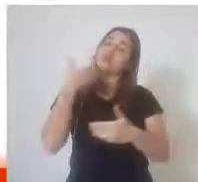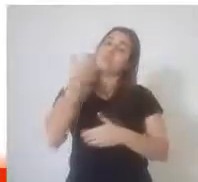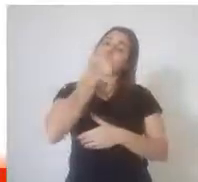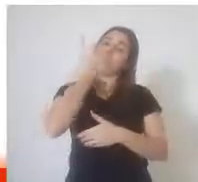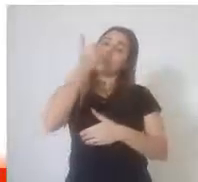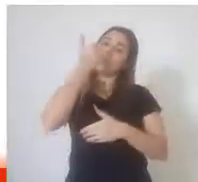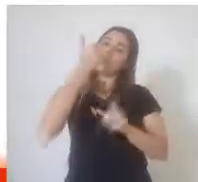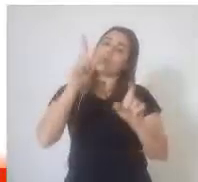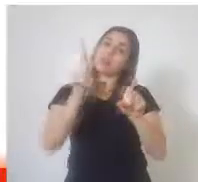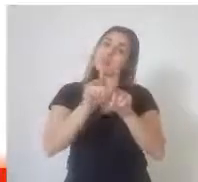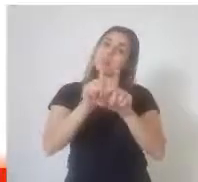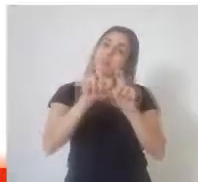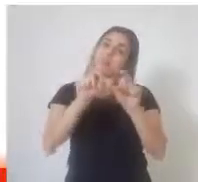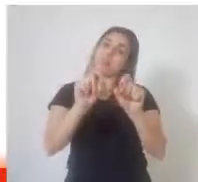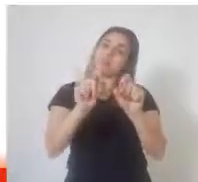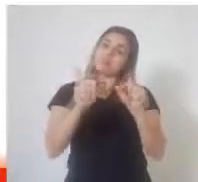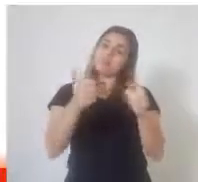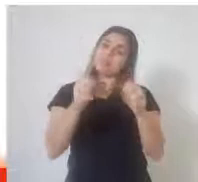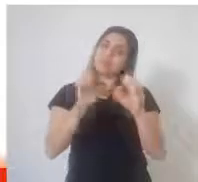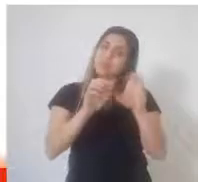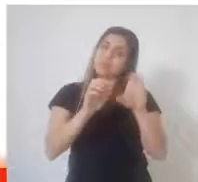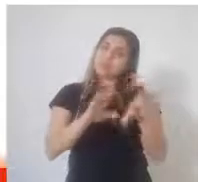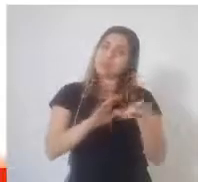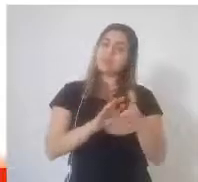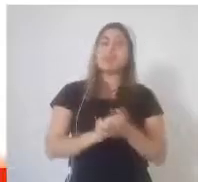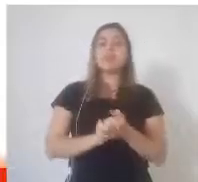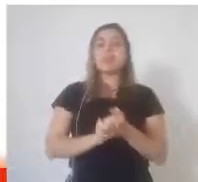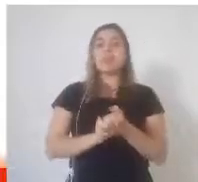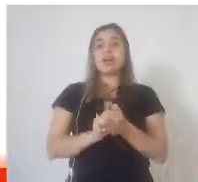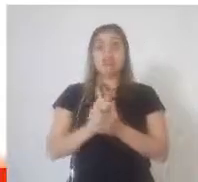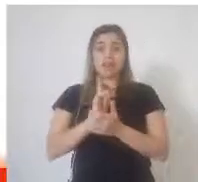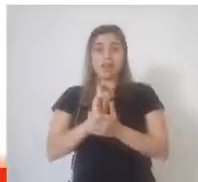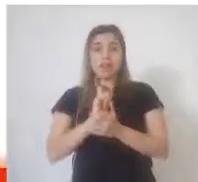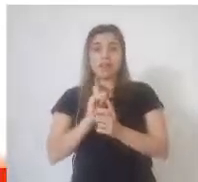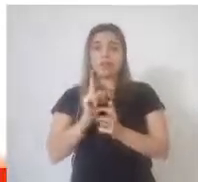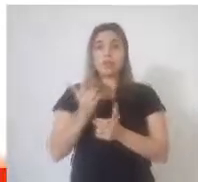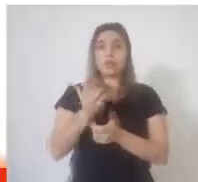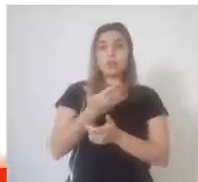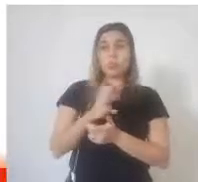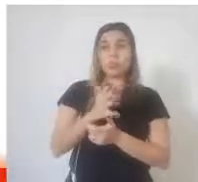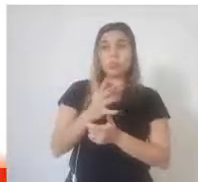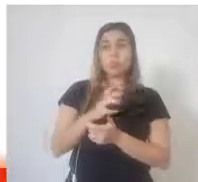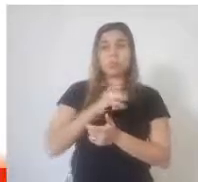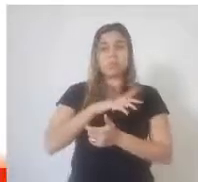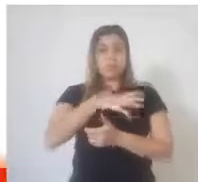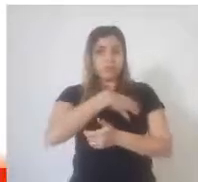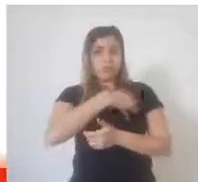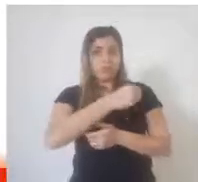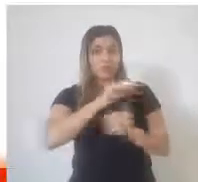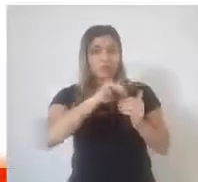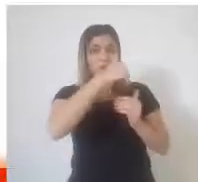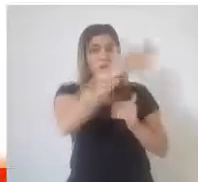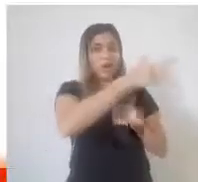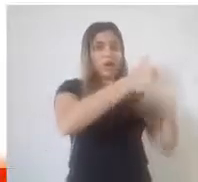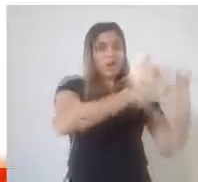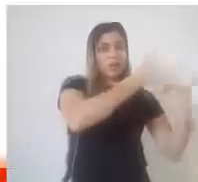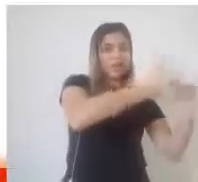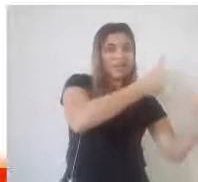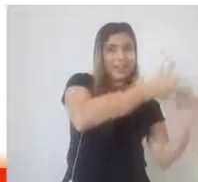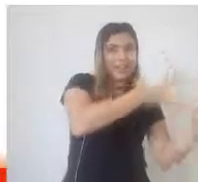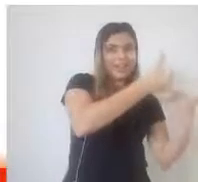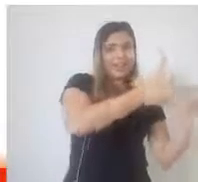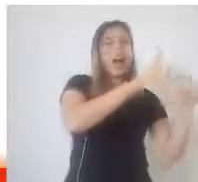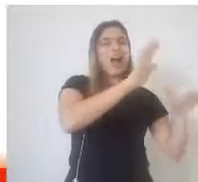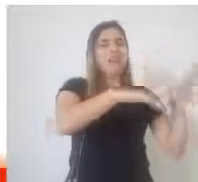intuito de melhorar, de otimizar aí a qualidade desse ensino, tá? Eu ainda tenho algumas situações, né? Os meus filhos estão brincando